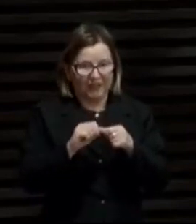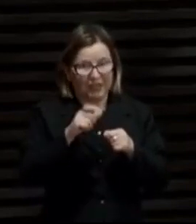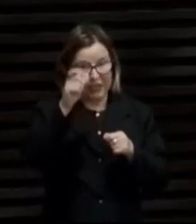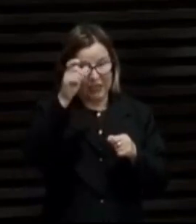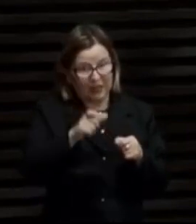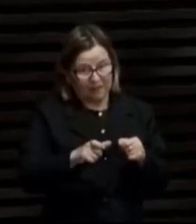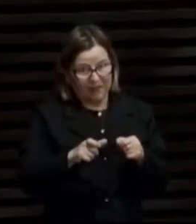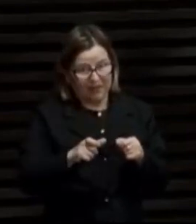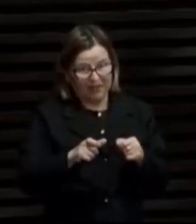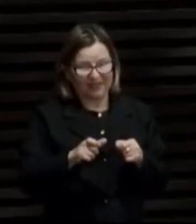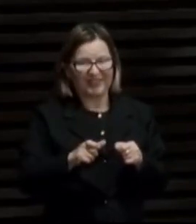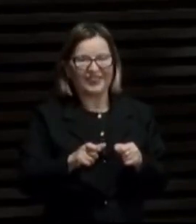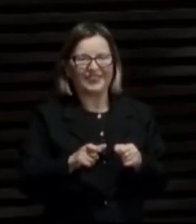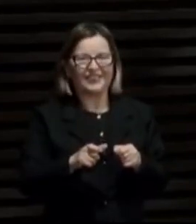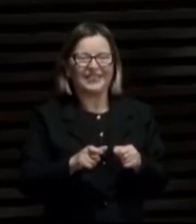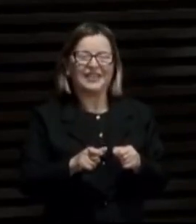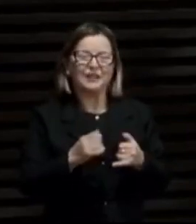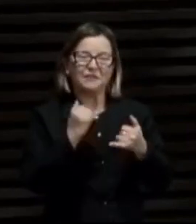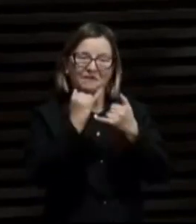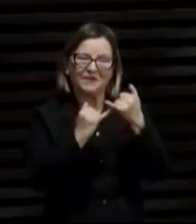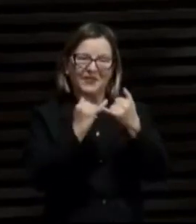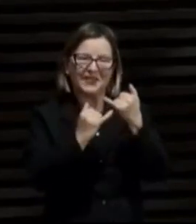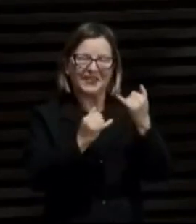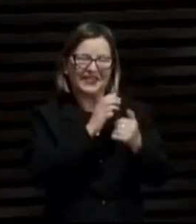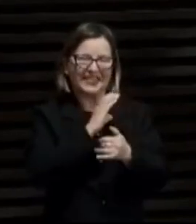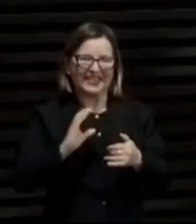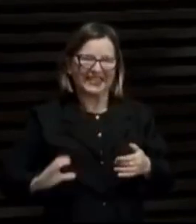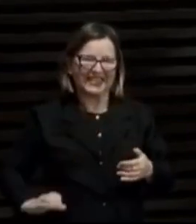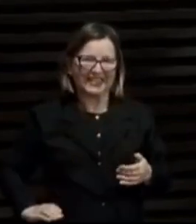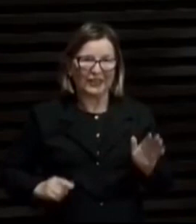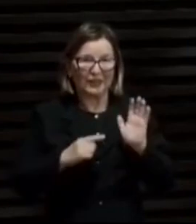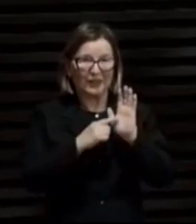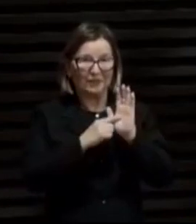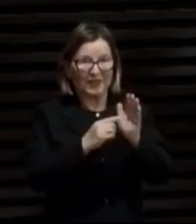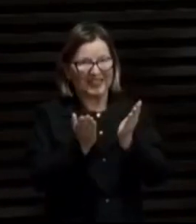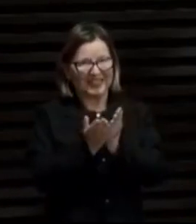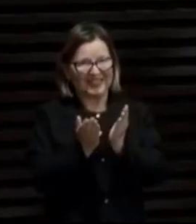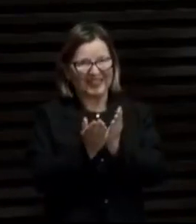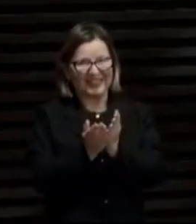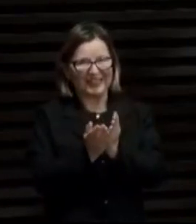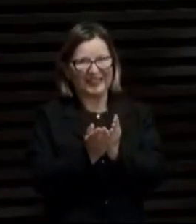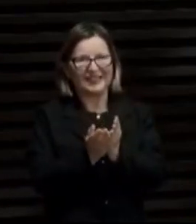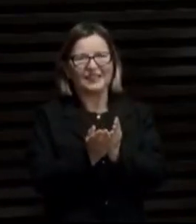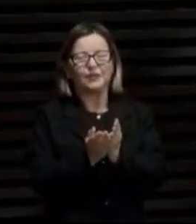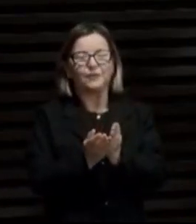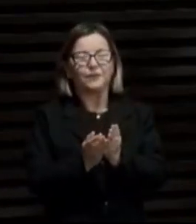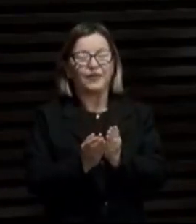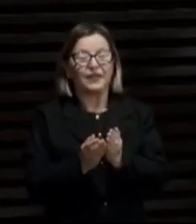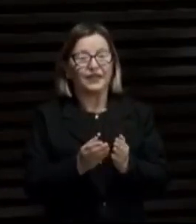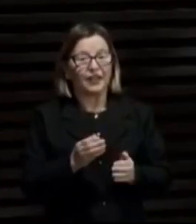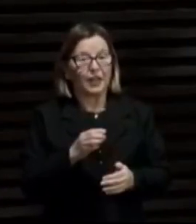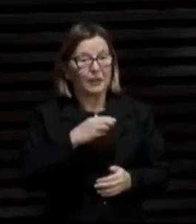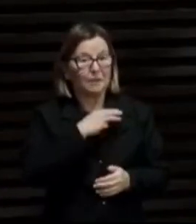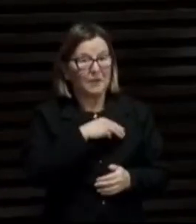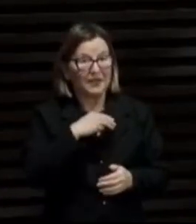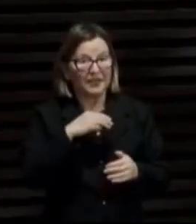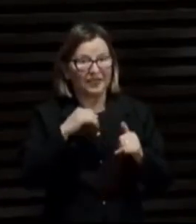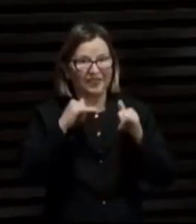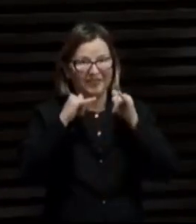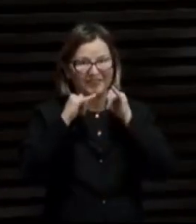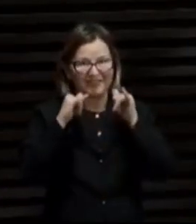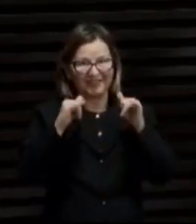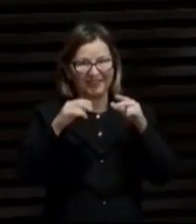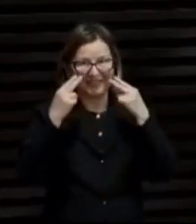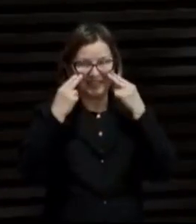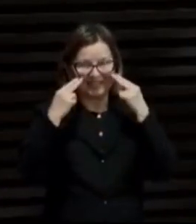quem tem a missão aqui. Nós, como cristãos, temos a missão de testemunhar, de anunciar. Mas o revelar da pessoa